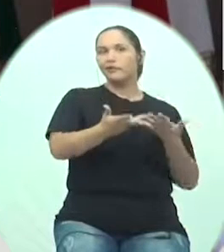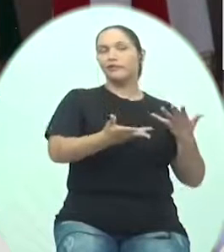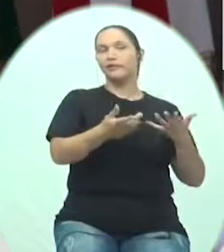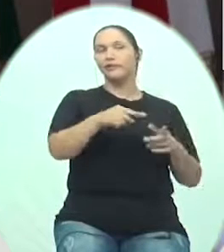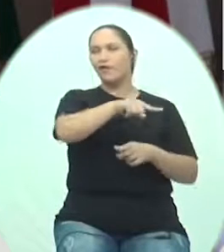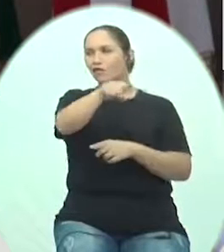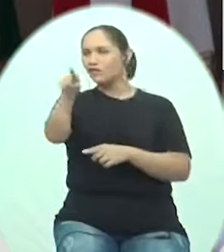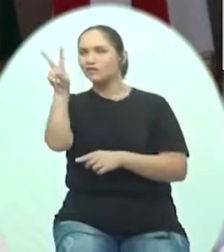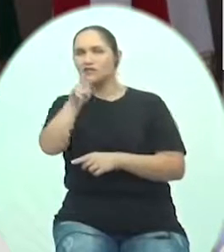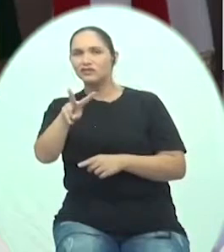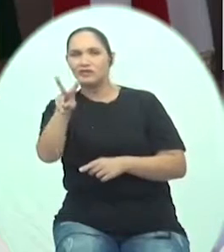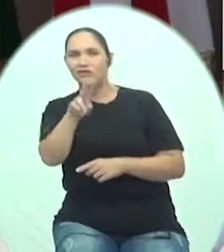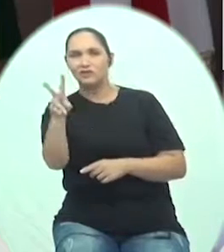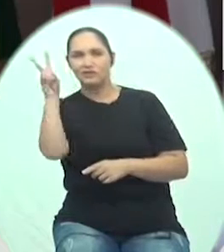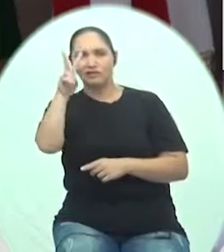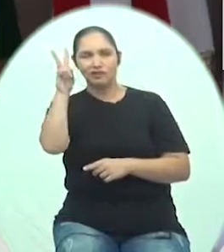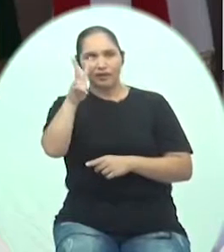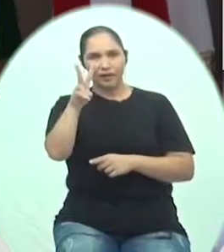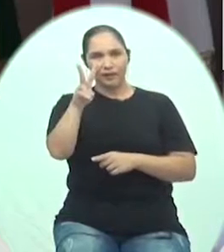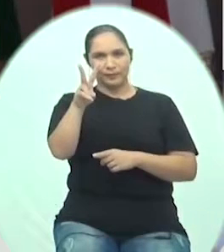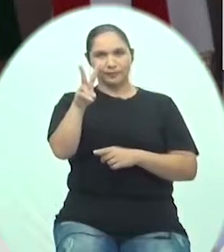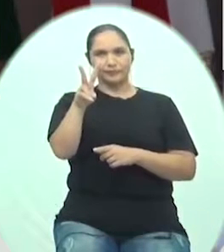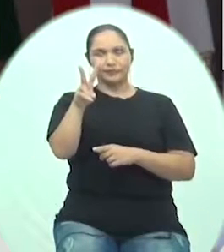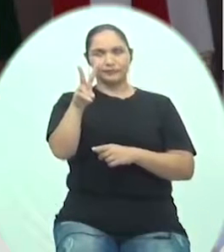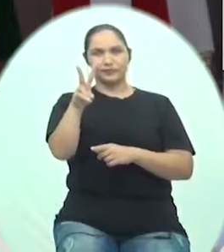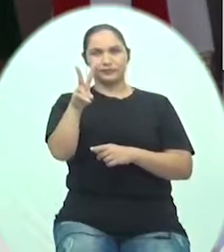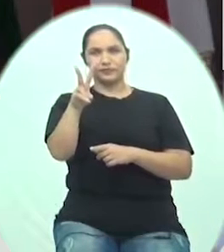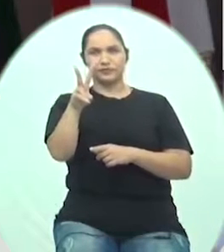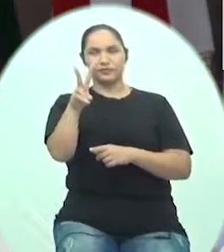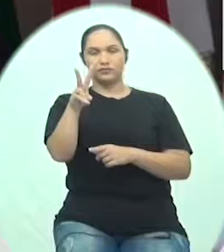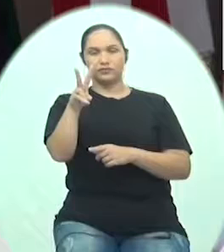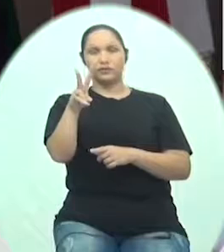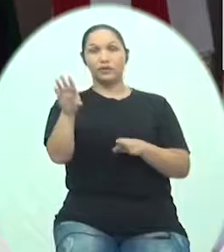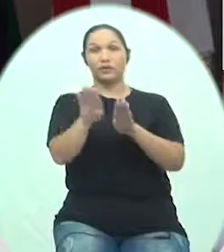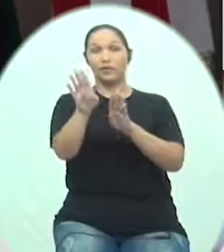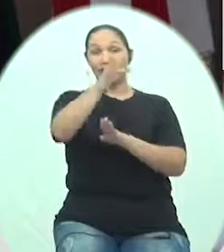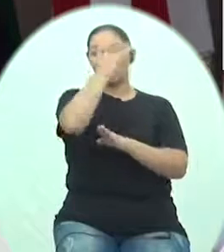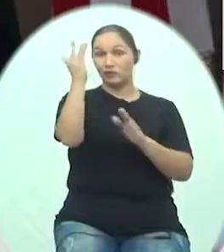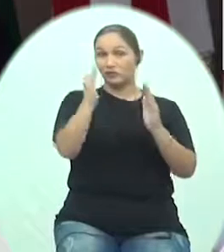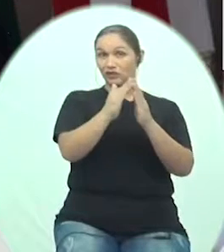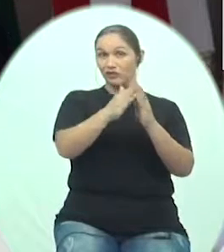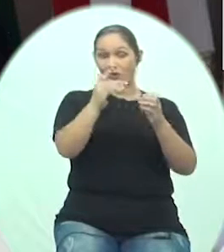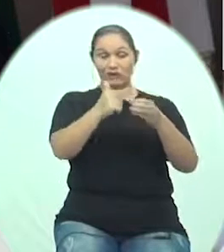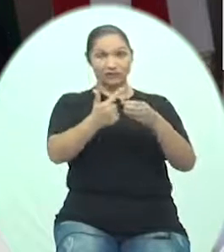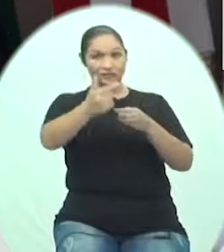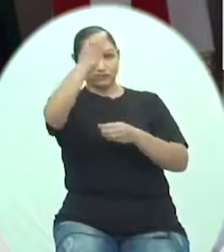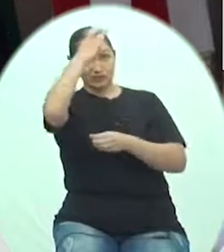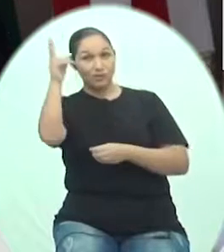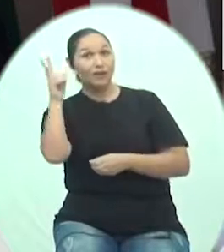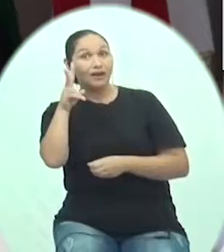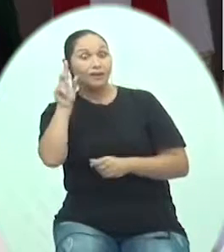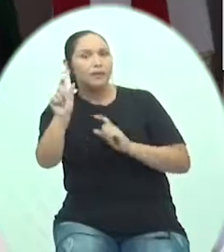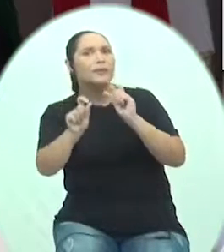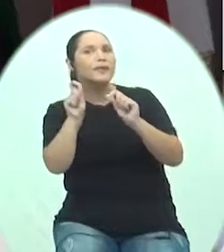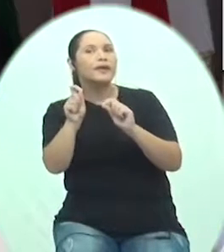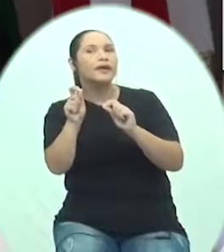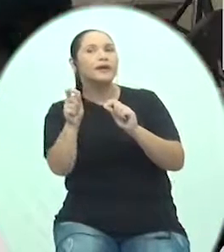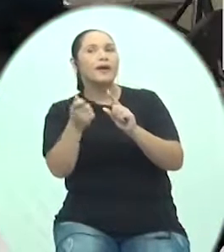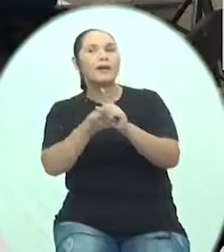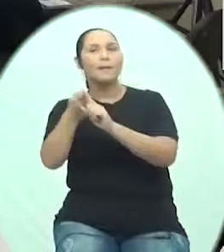senhores vereadores nossa população da nossa cidade que há alguns meses atrás